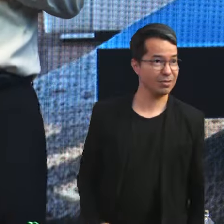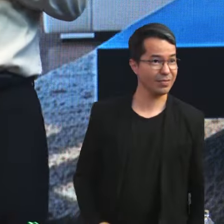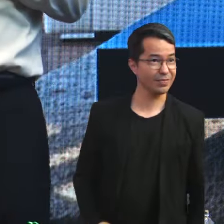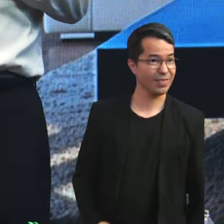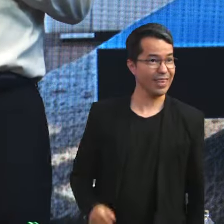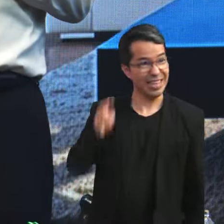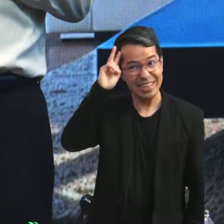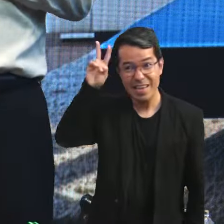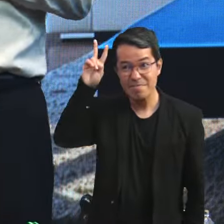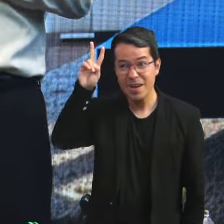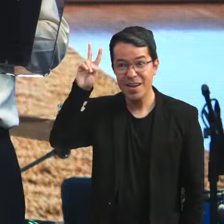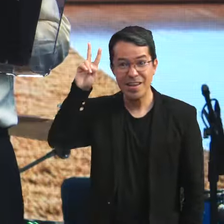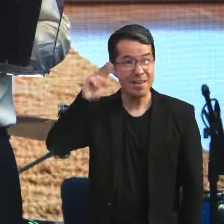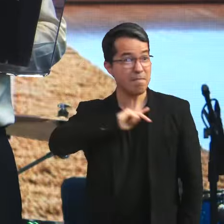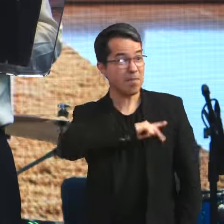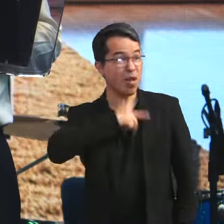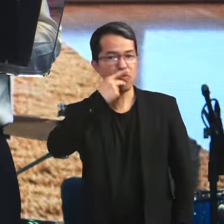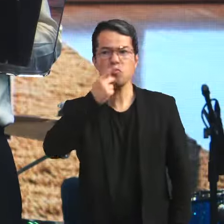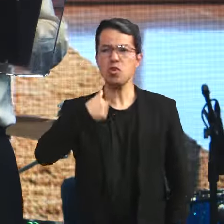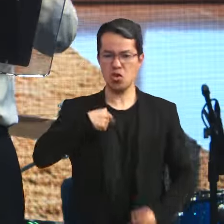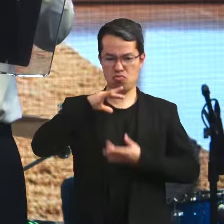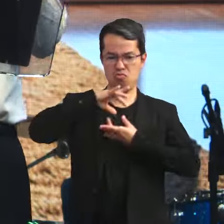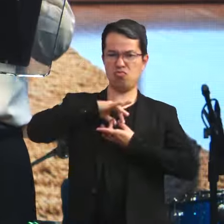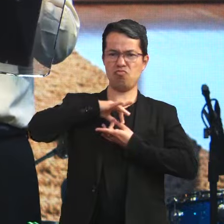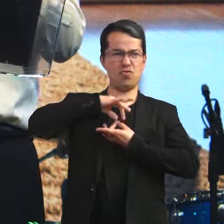espírito ligado pelo